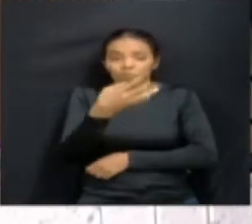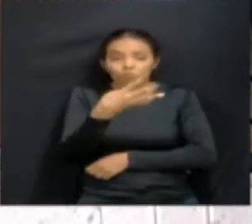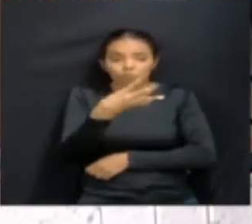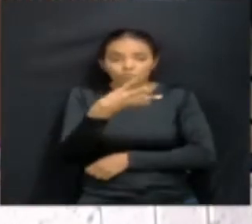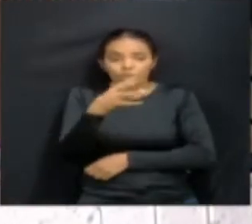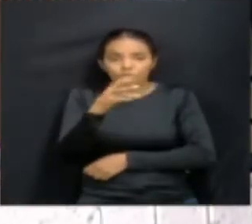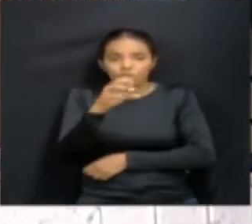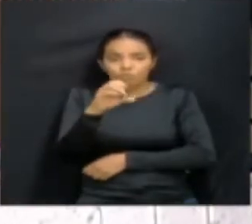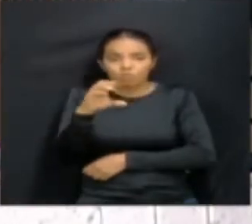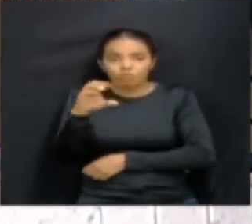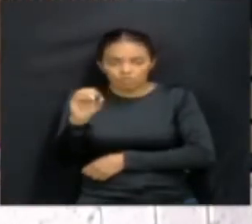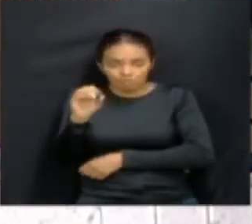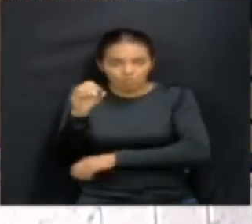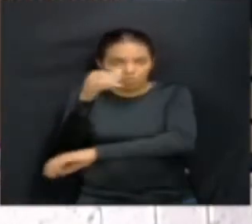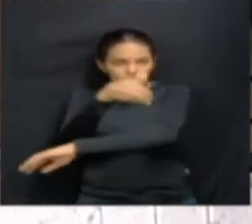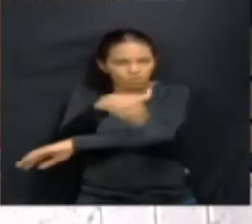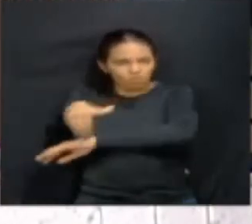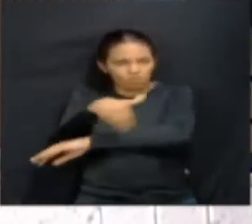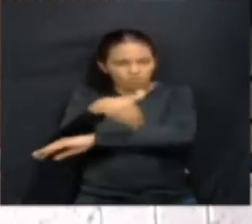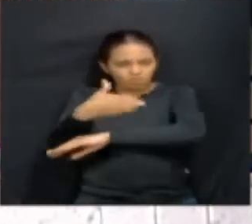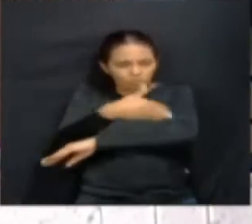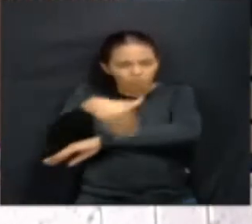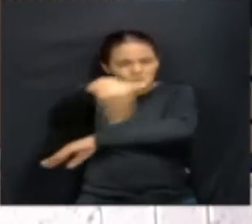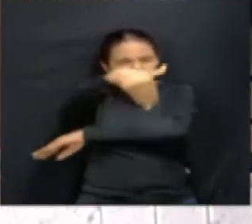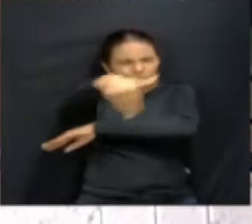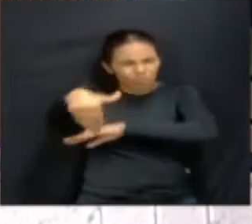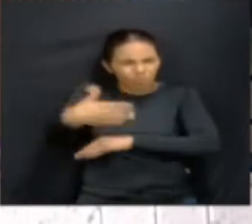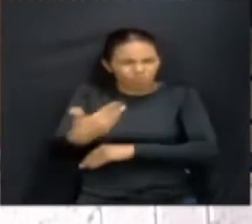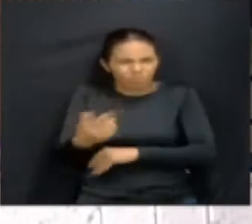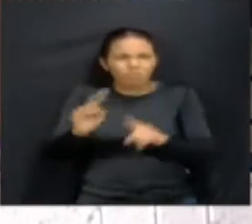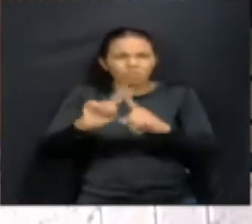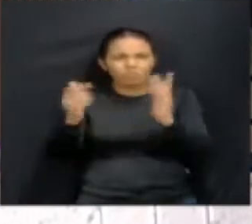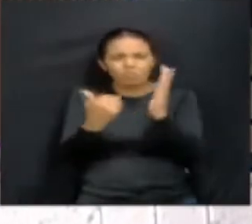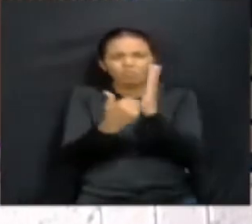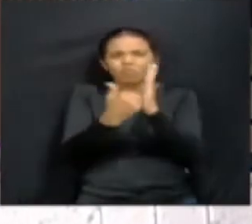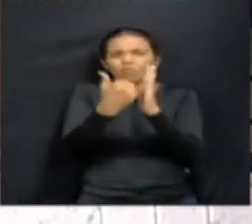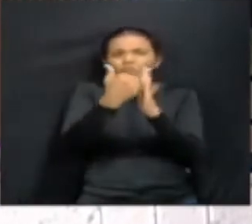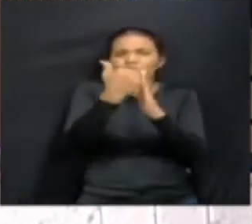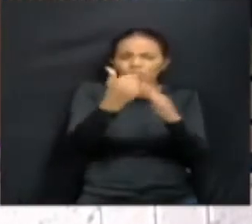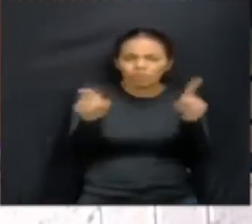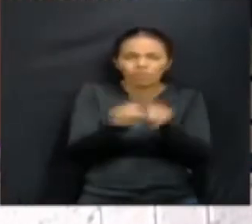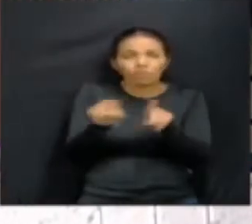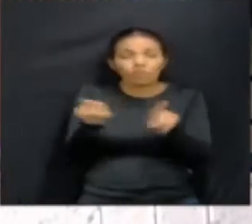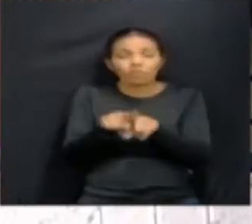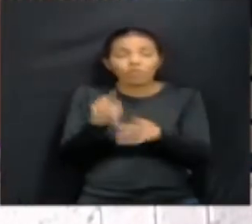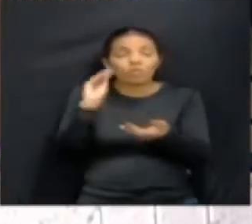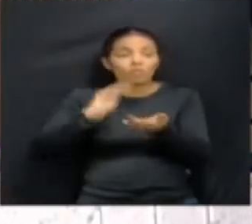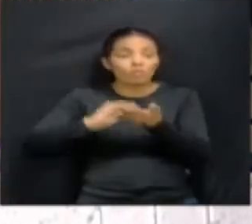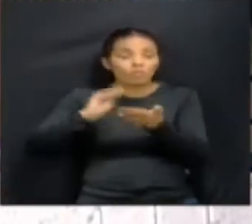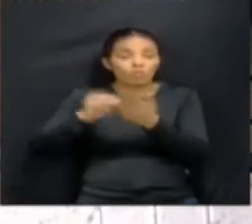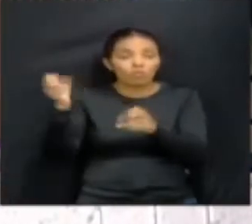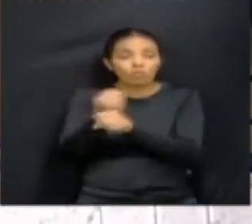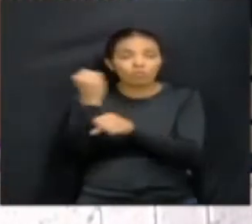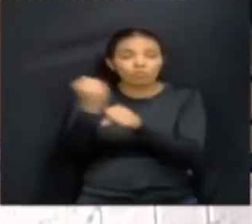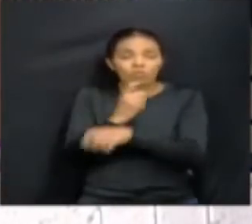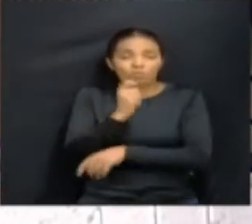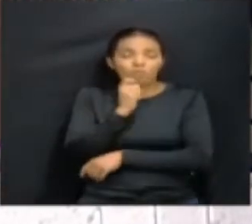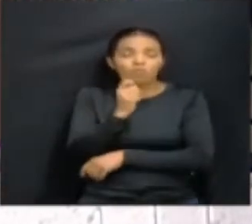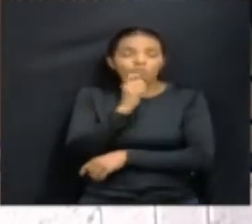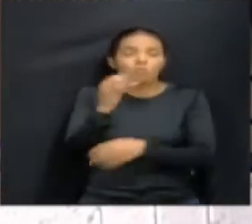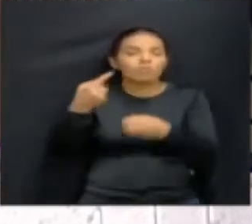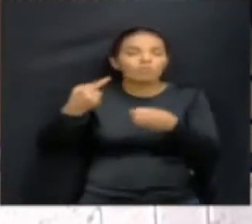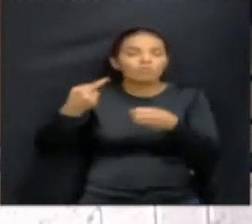e os 10 milhões pagos a mais como negar o tarifário pelo povo Paranaense e as obras não realizadas como controle de Apucarana